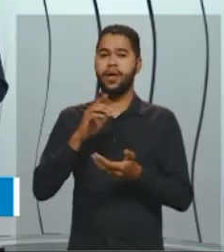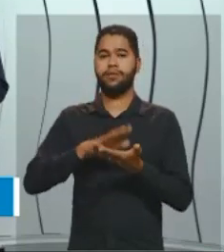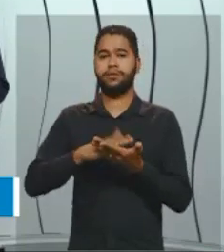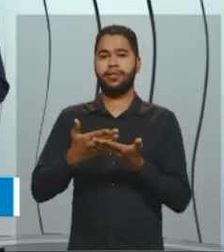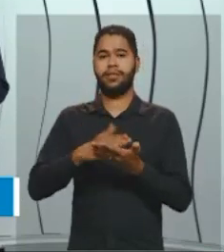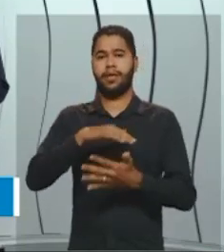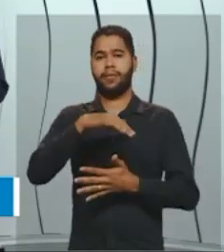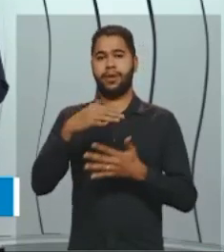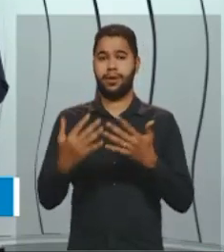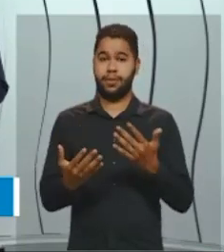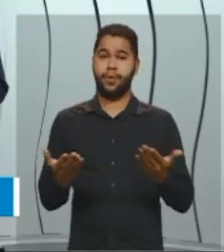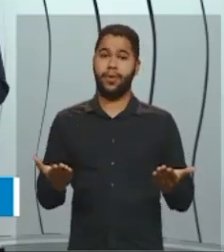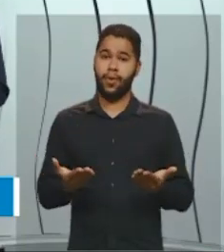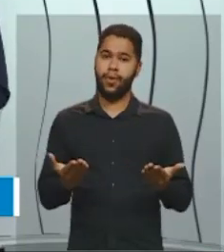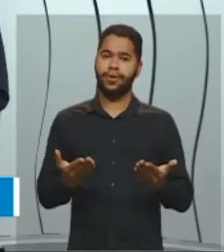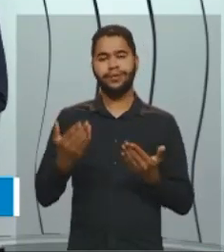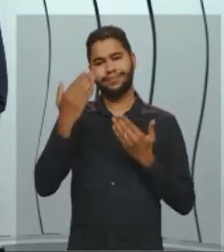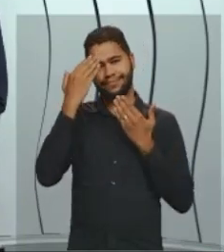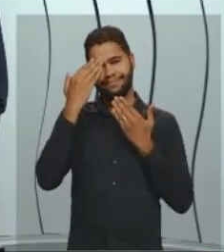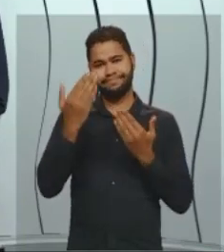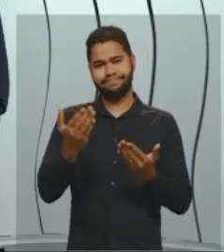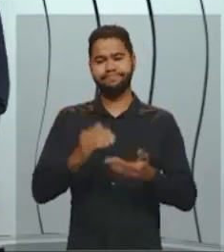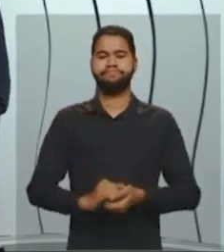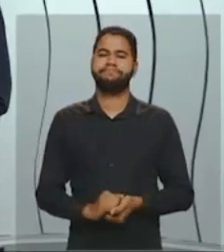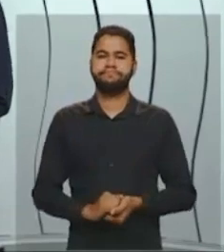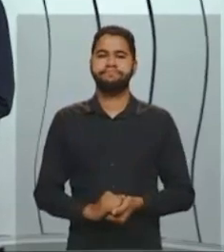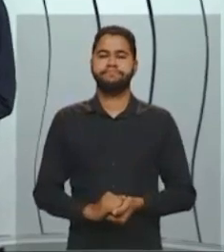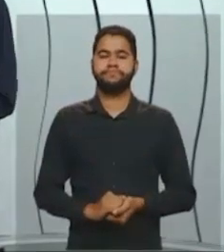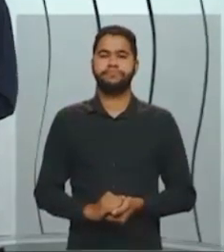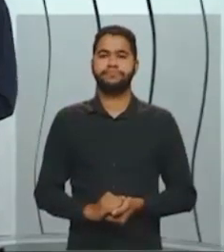Libras translation. Thank you, Daniel.